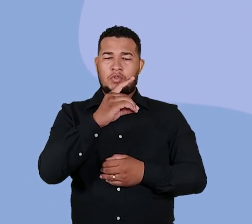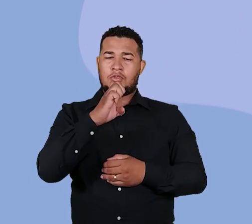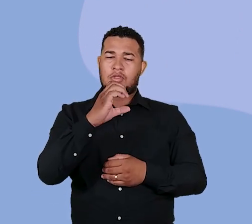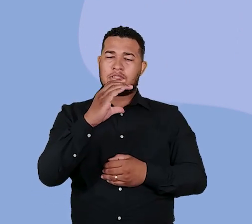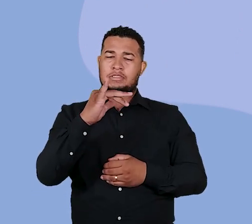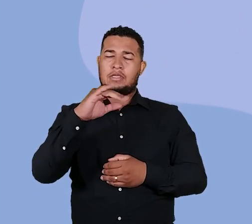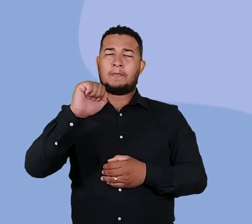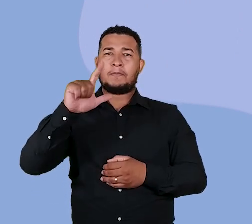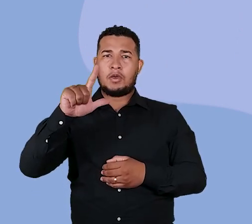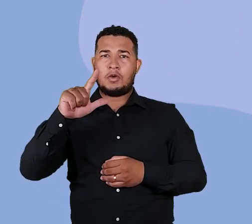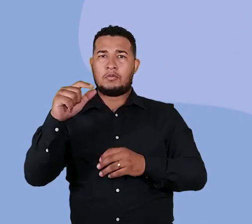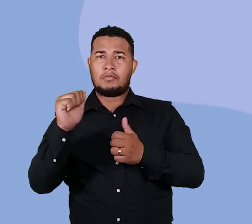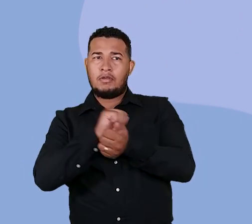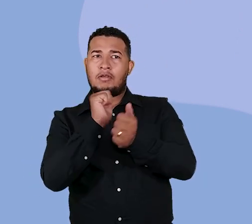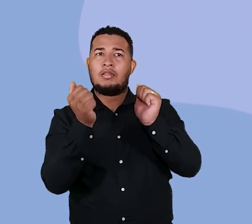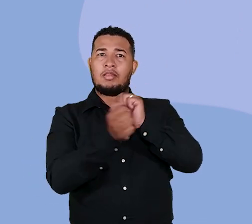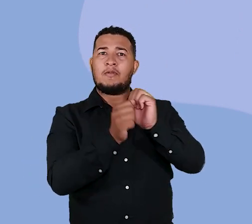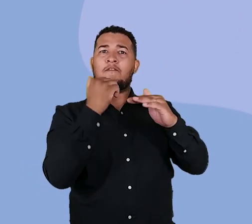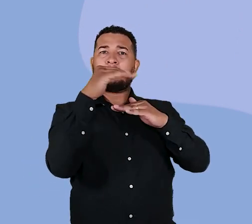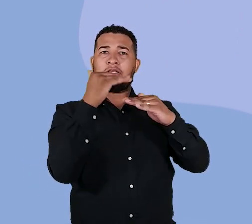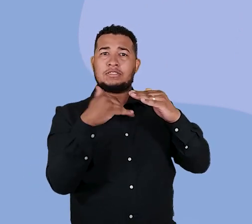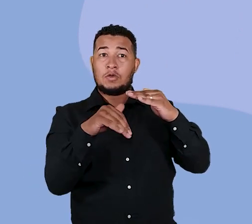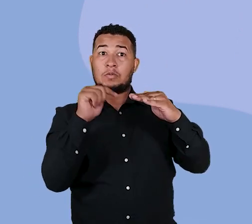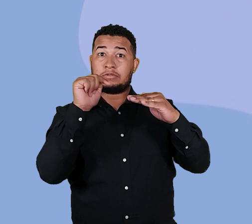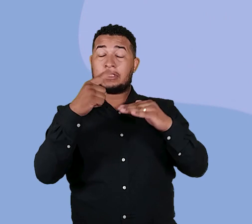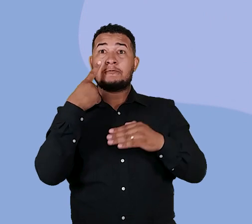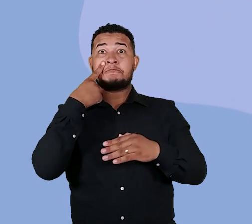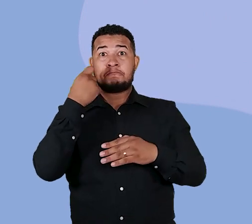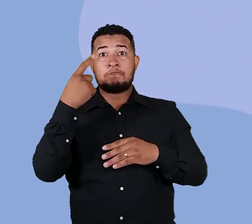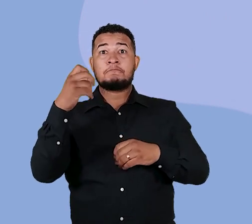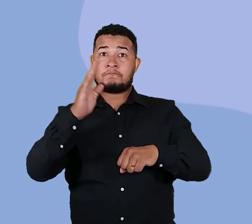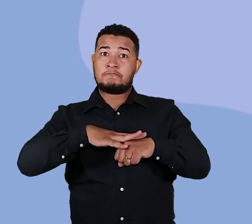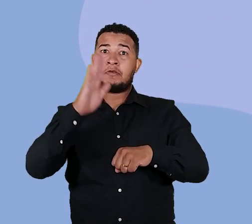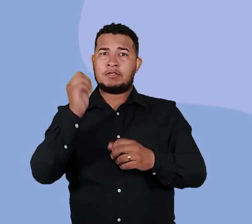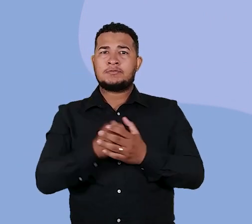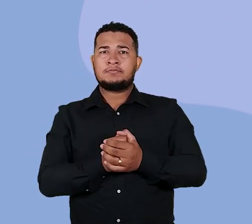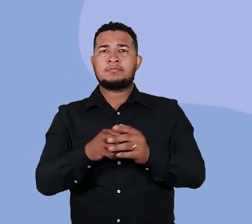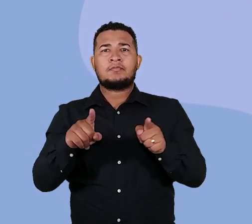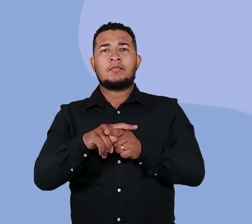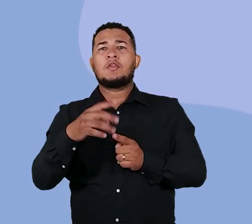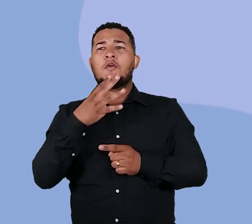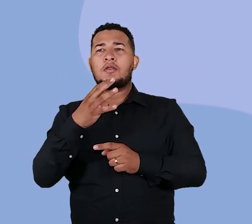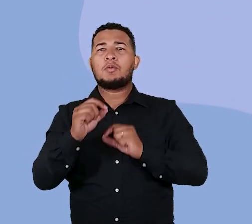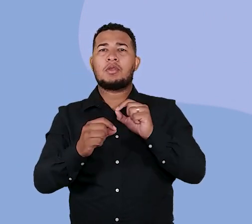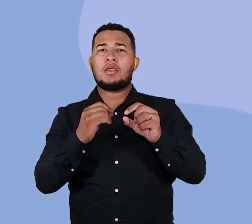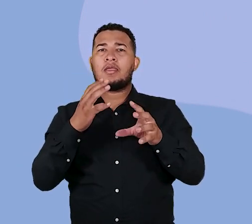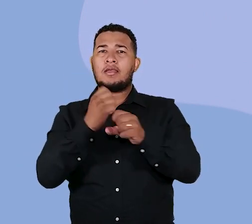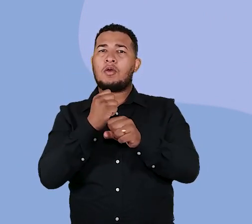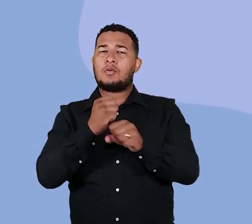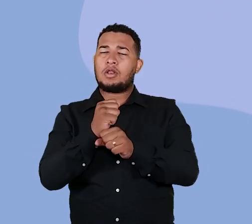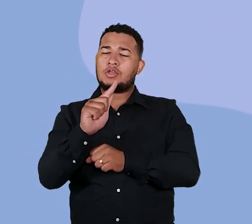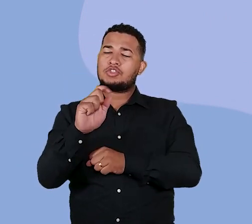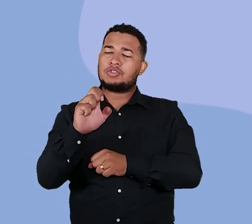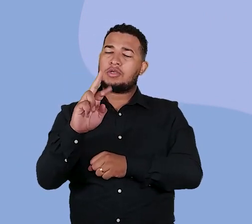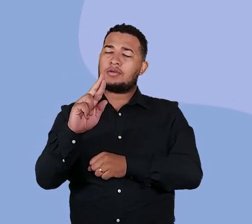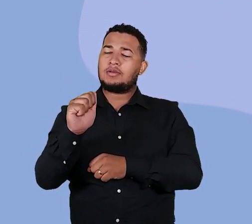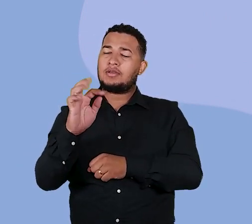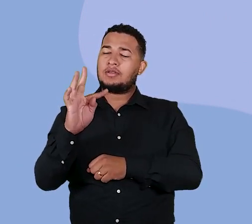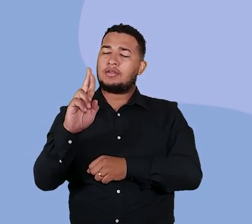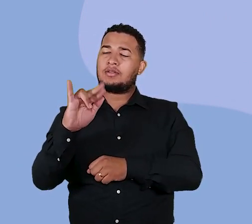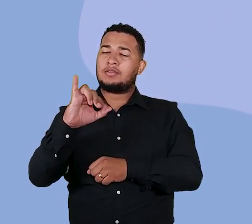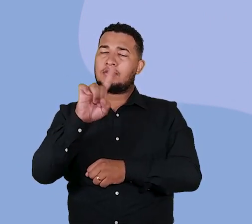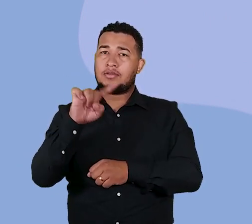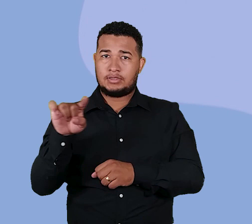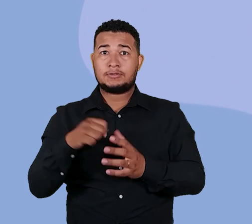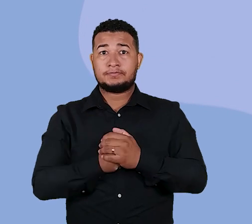número decimal para fração, hein? Esse aqui eu julgo que seja o mais interessante. E é também conhecido como calcular a fração geratriz.